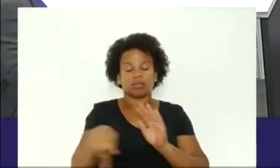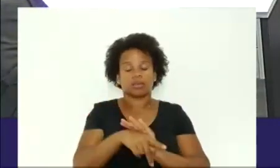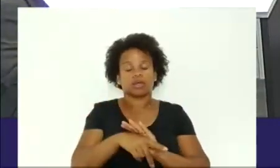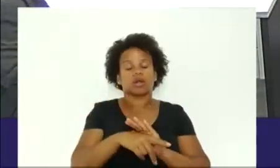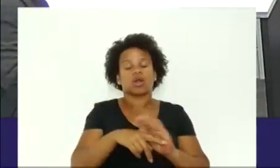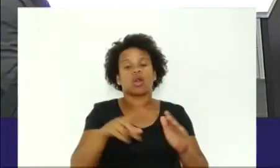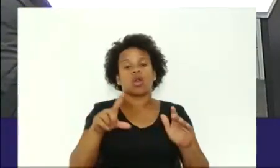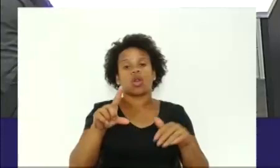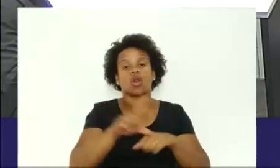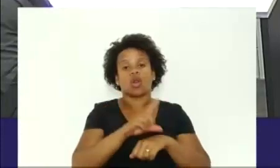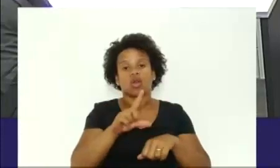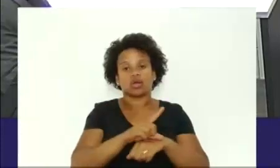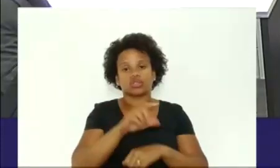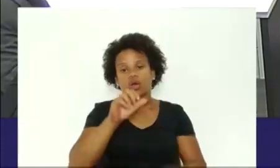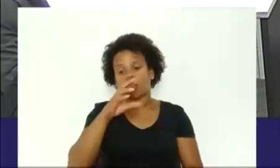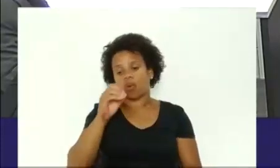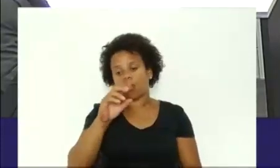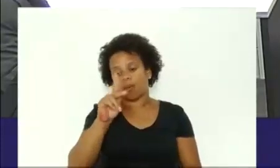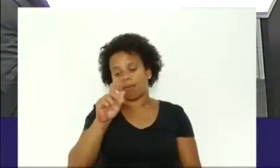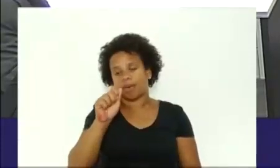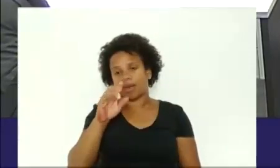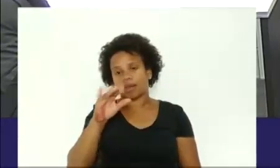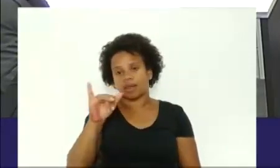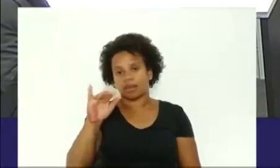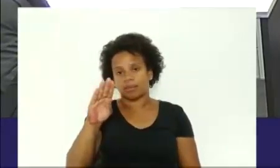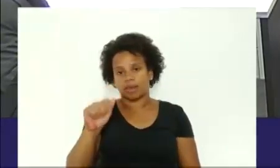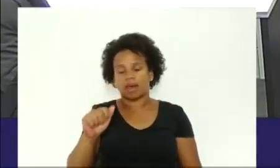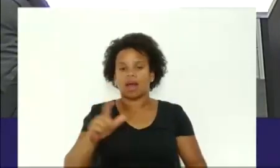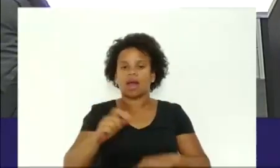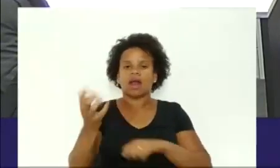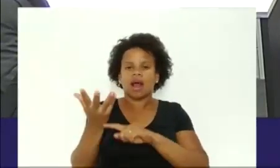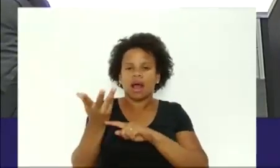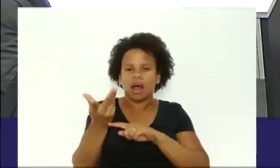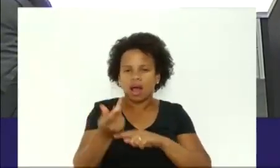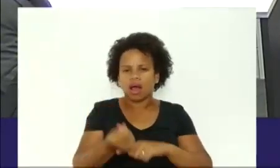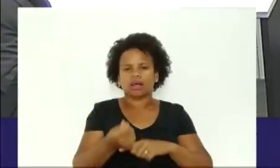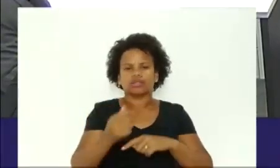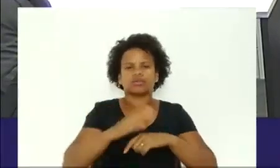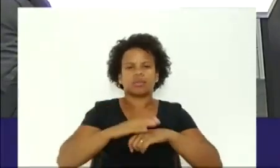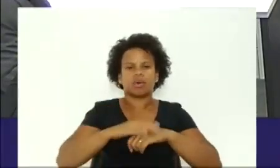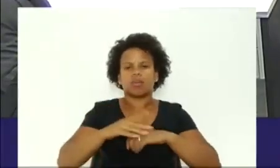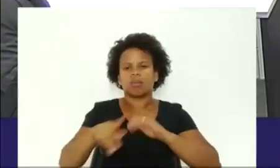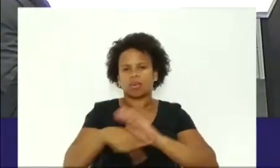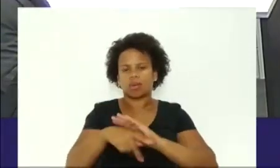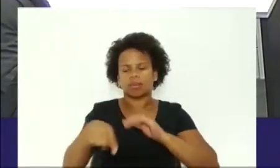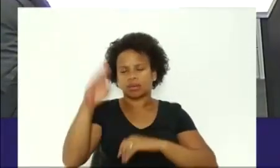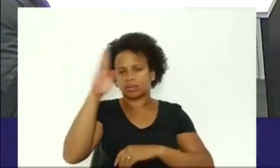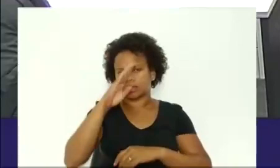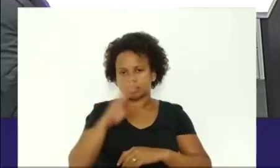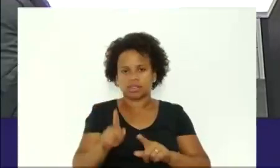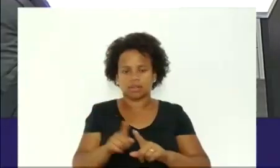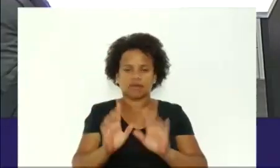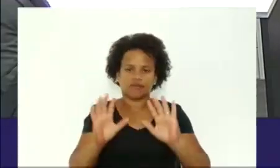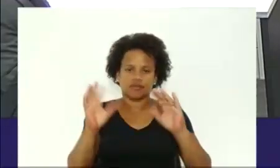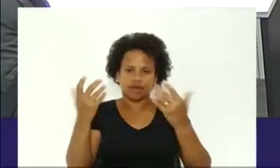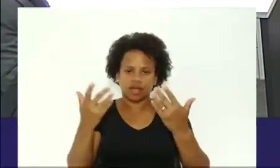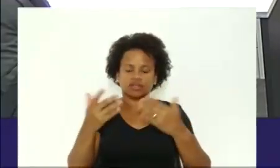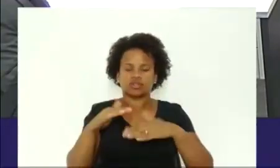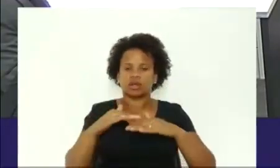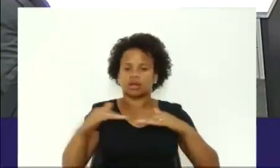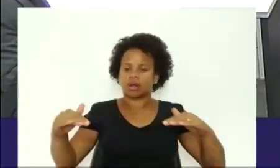produtos feitos com arte por mãos brasileiras e fazendo festas na calçada, valorizando músicos e artistas